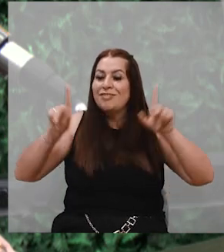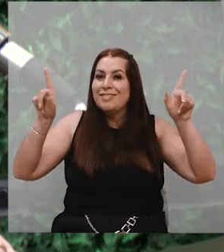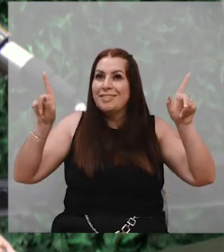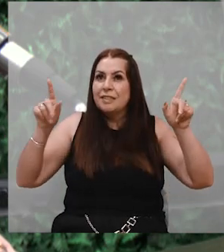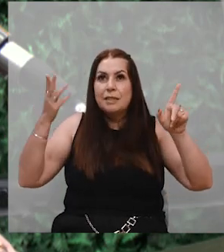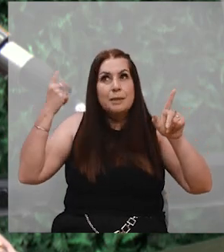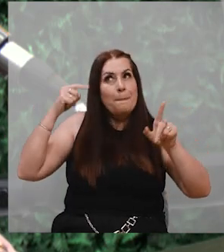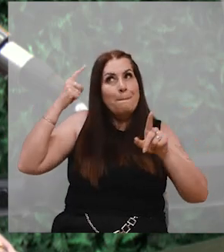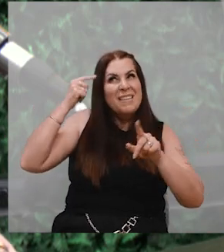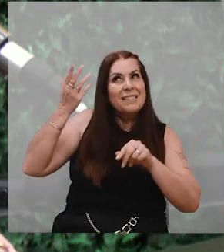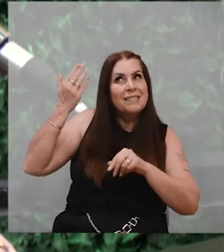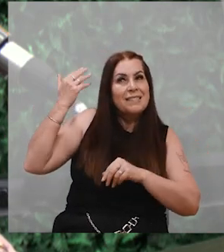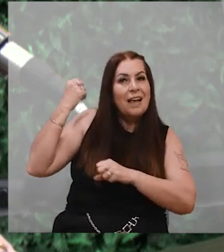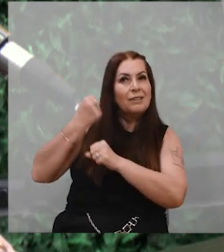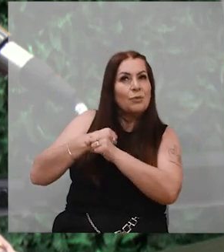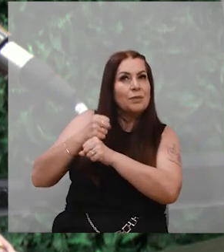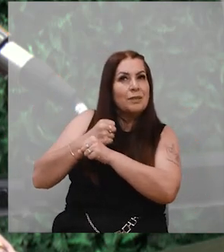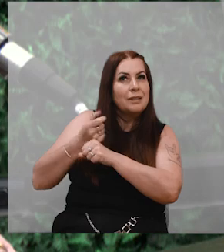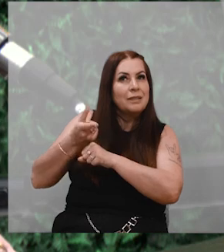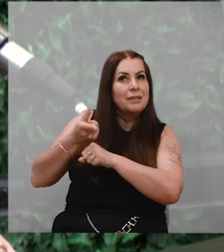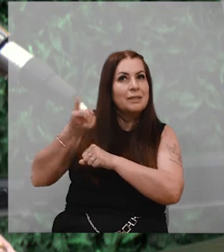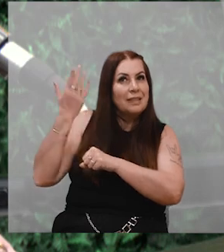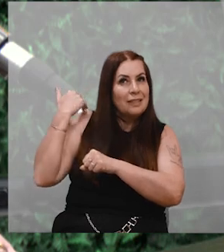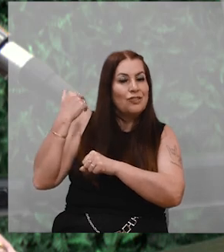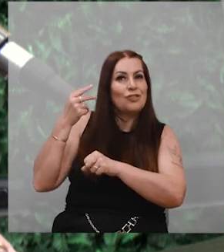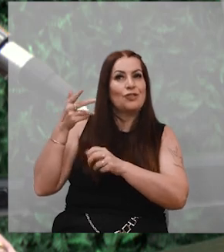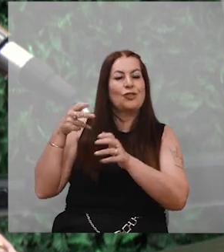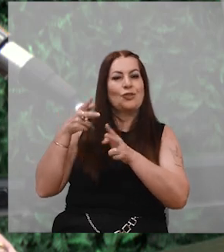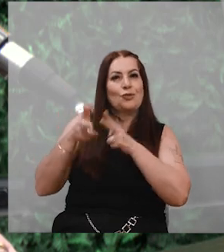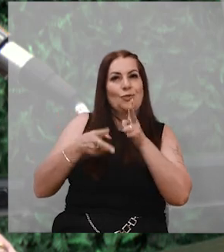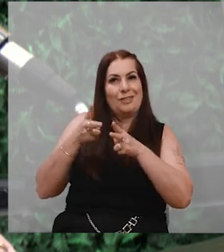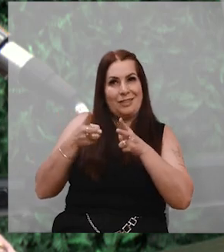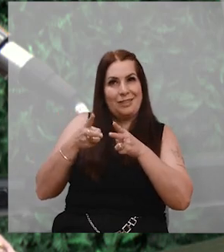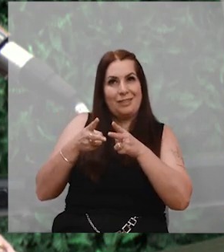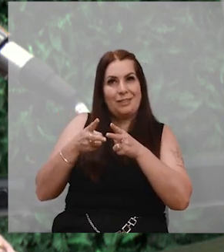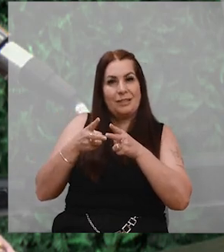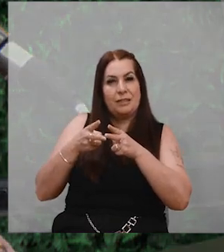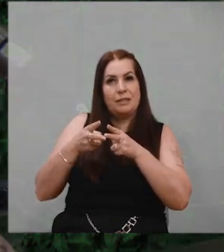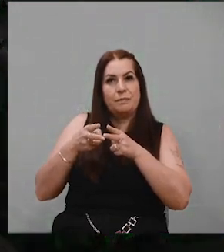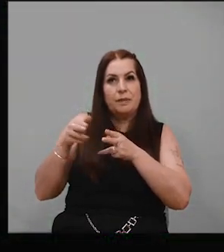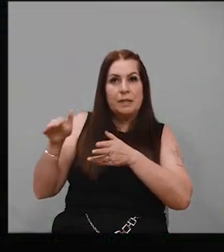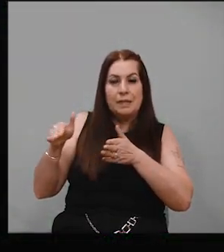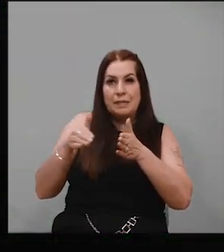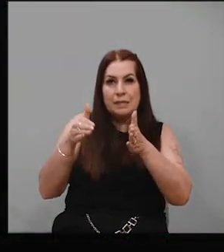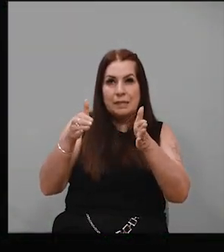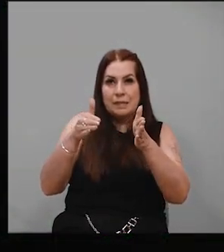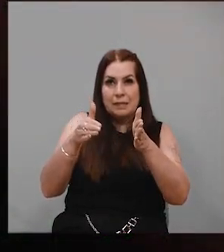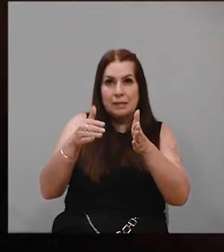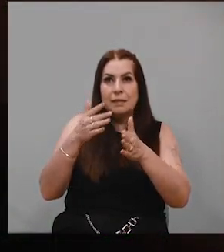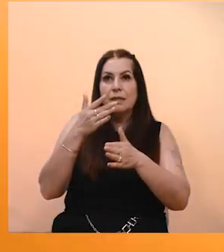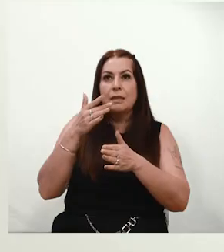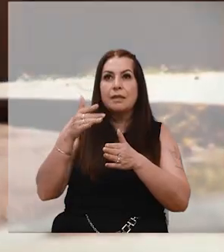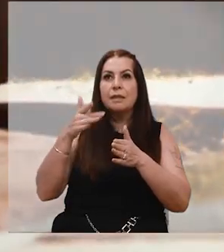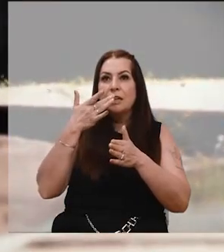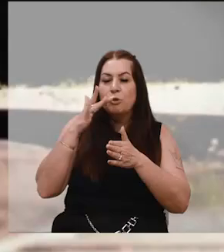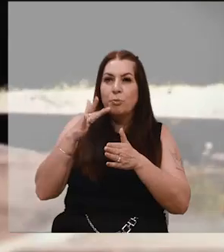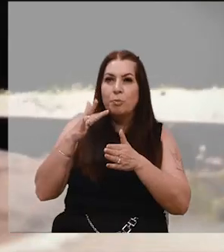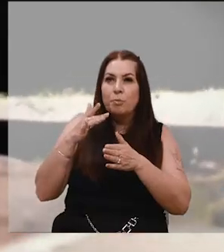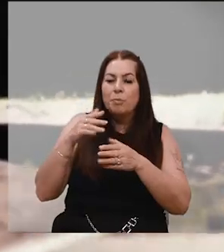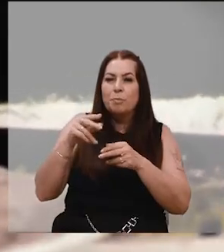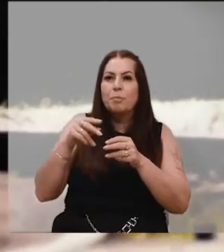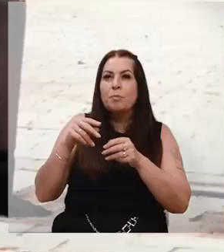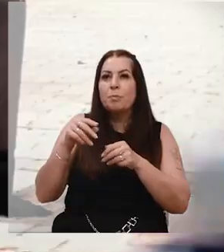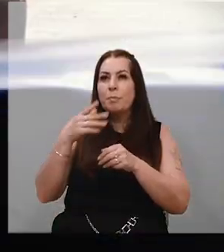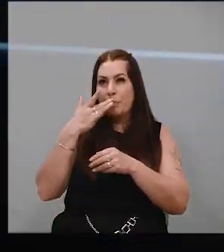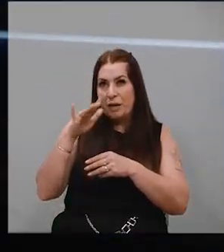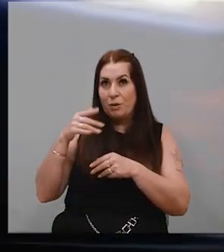que já era pensado muito antes da chegada do trem, que é a Estrada Visconde do Rio Branco, que a gente foi até a ponte,